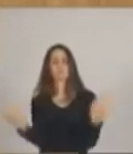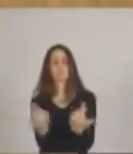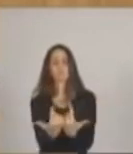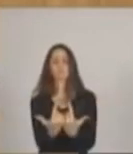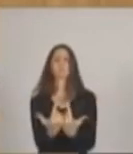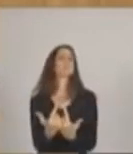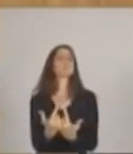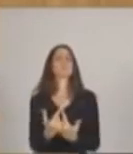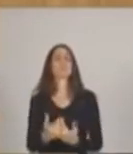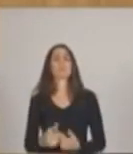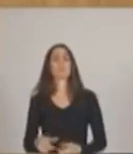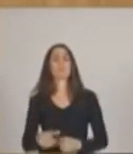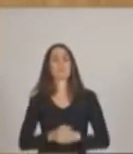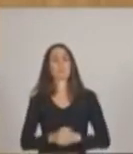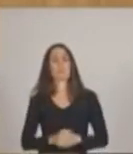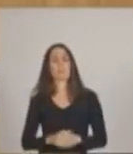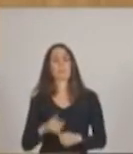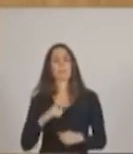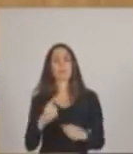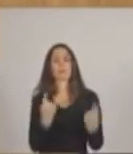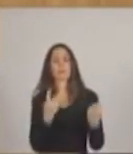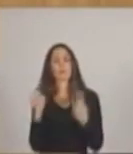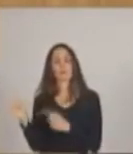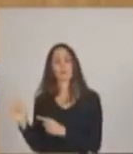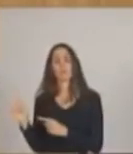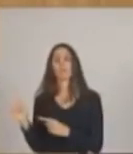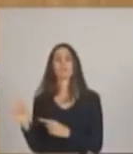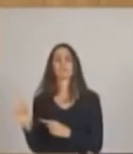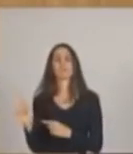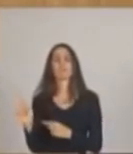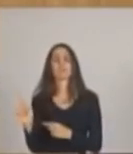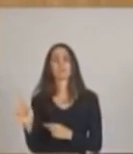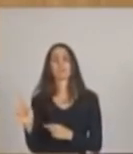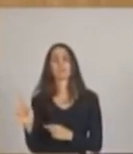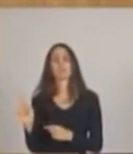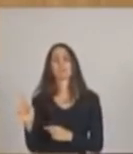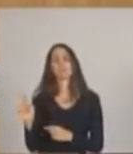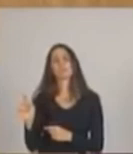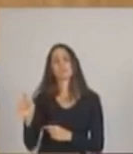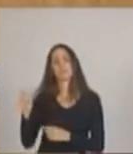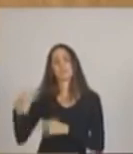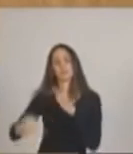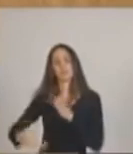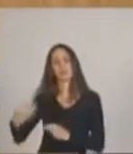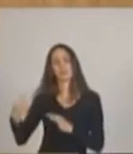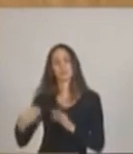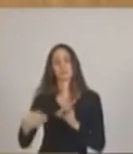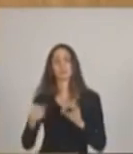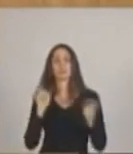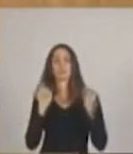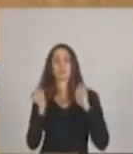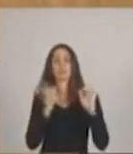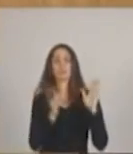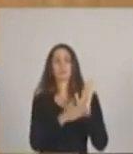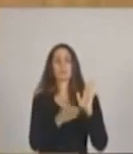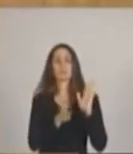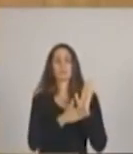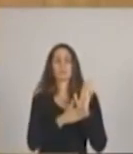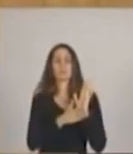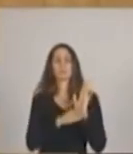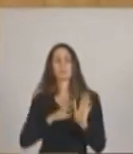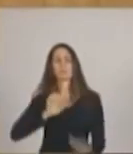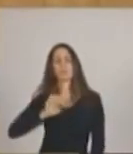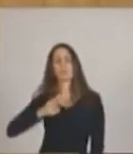posição contrária às resoluções do Tribunal de Justiça. E essa reunião foi proposta pelo deputado Eric